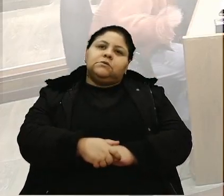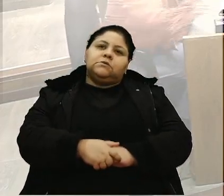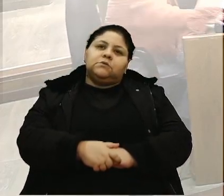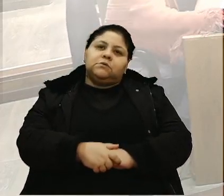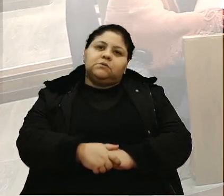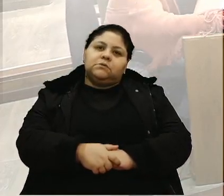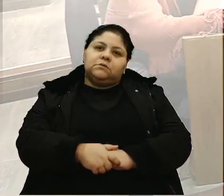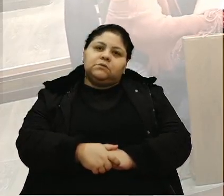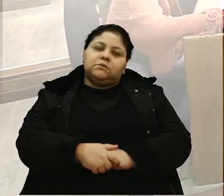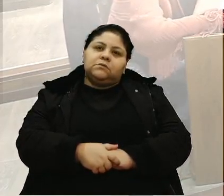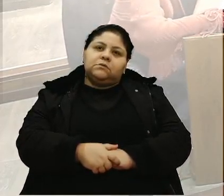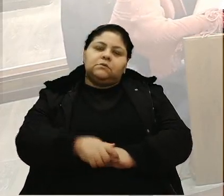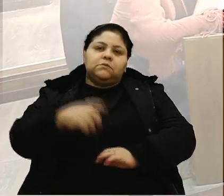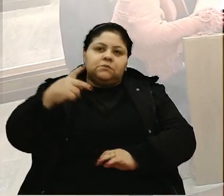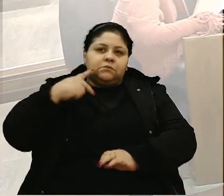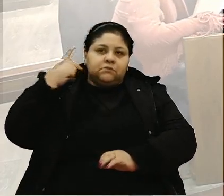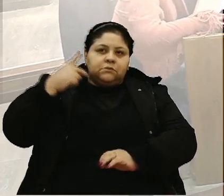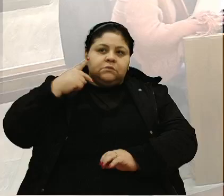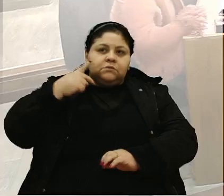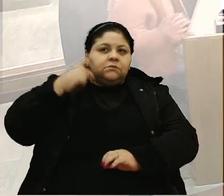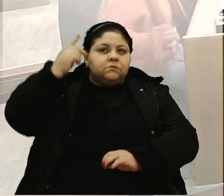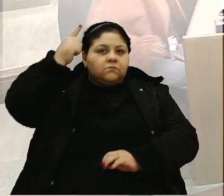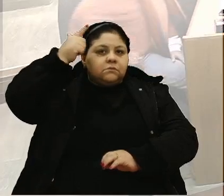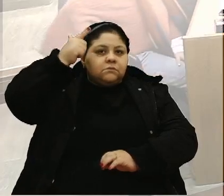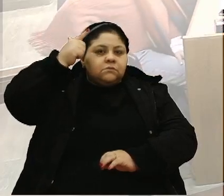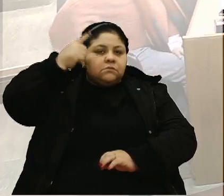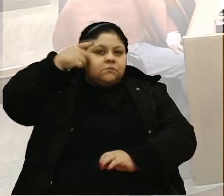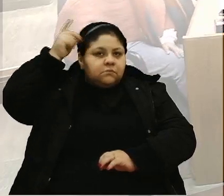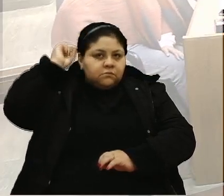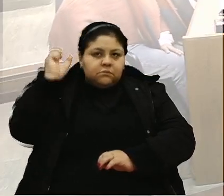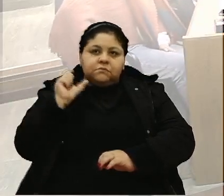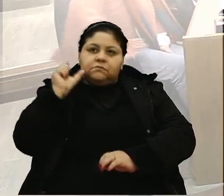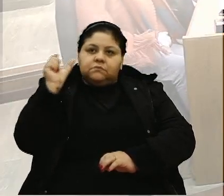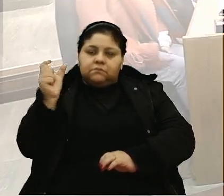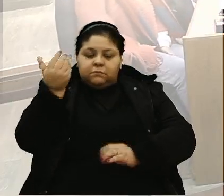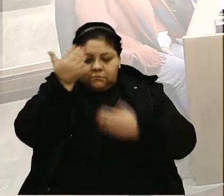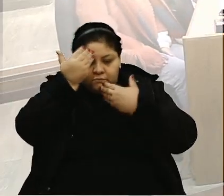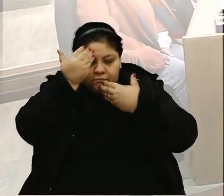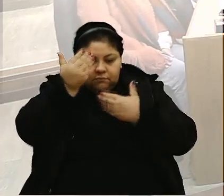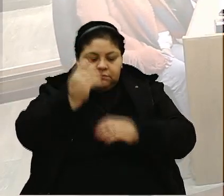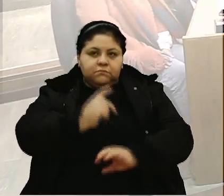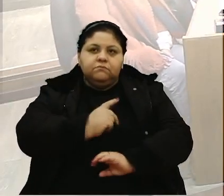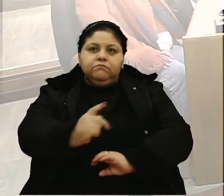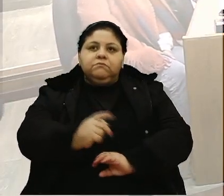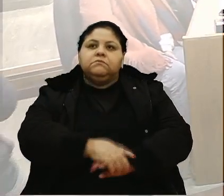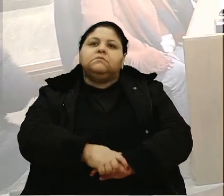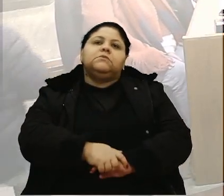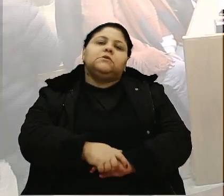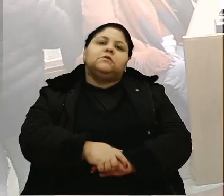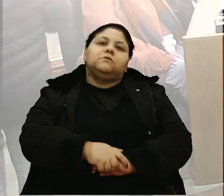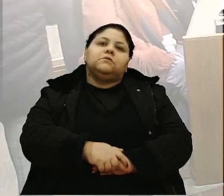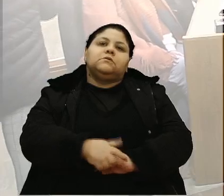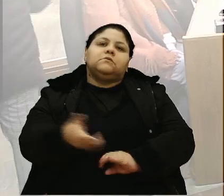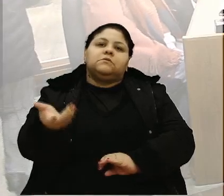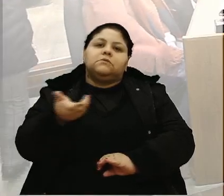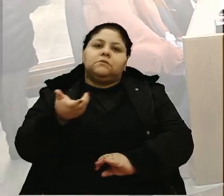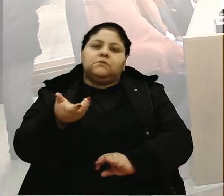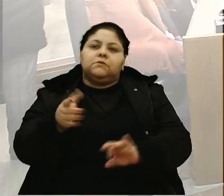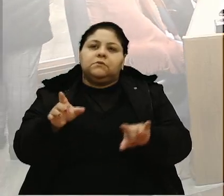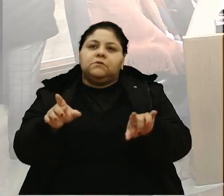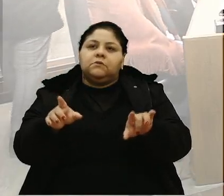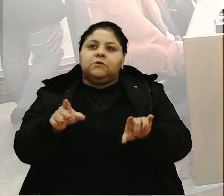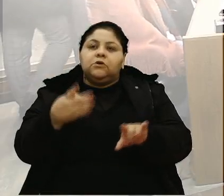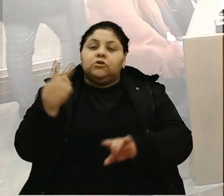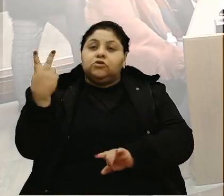vereadora Tatiane. Vereador Lucas Dil, com a palavra. Obrigado, presidente, nobres colegas. Quero fazer aqui